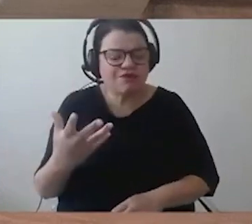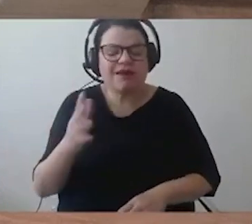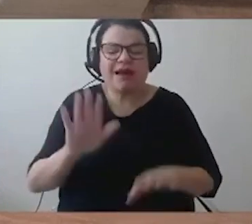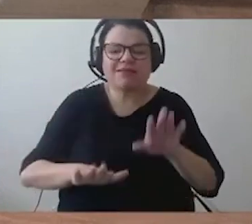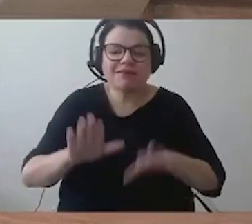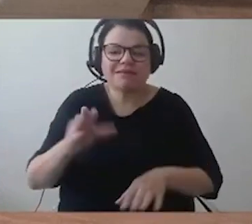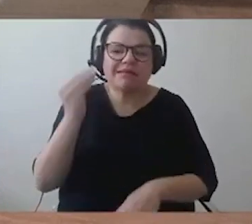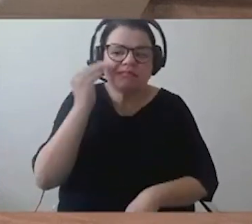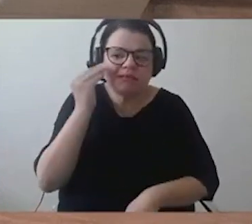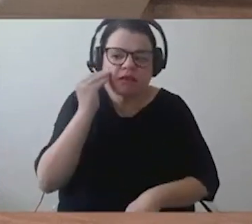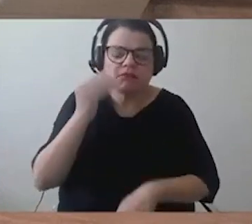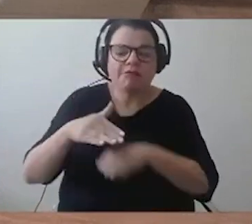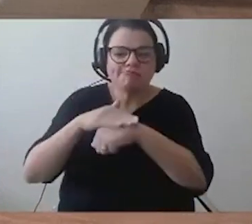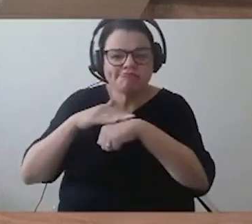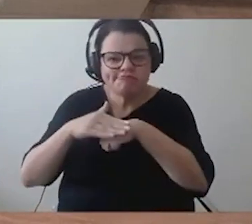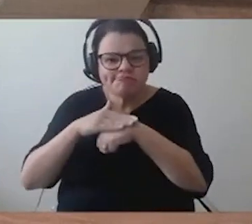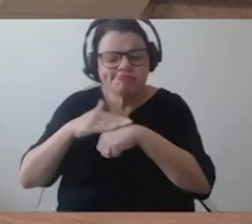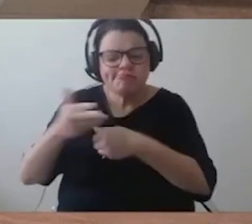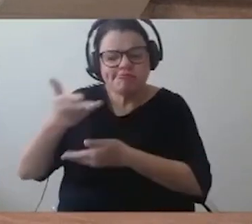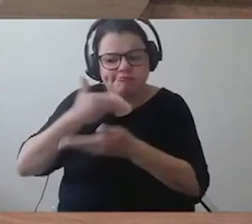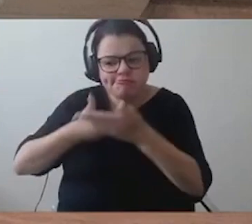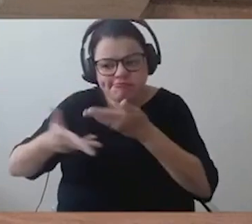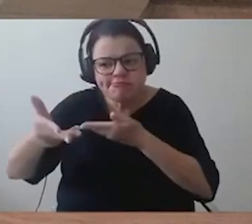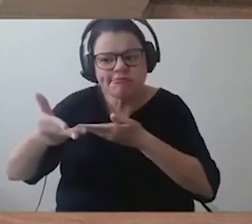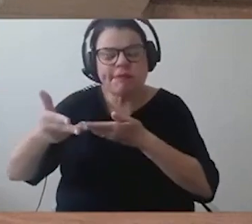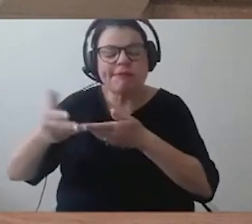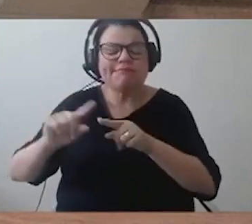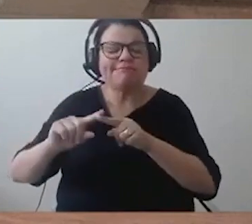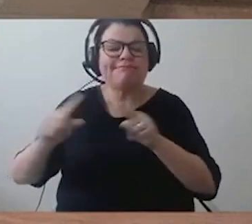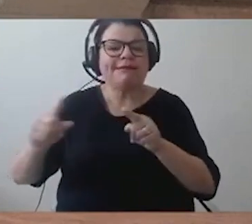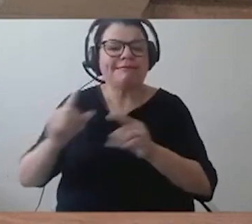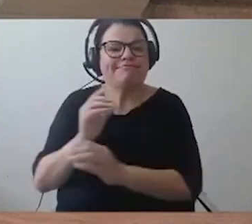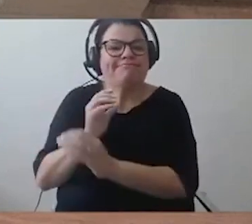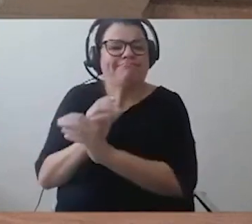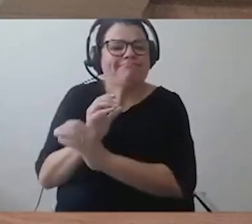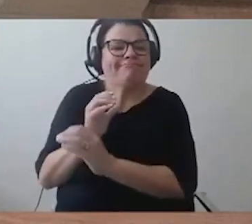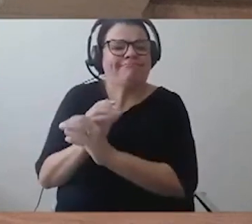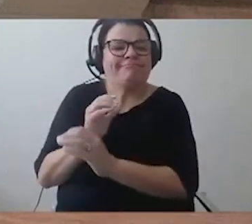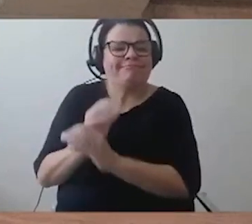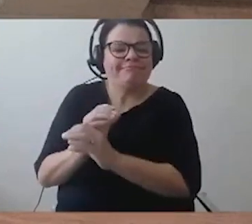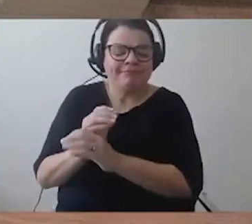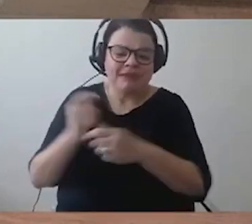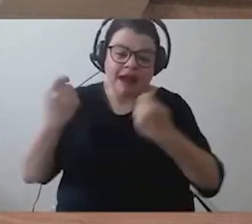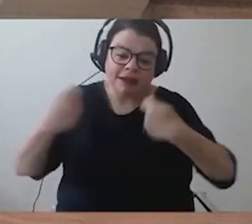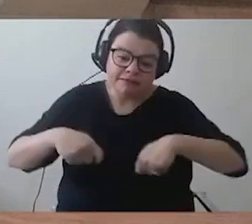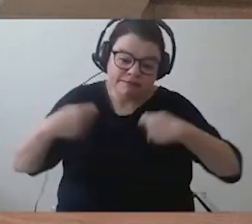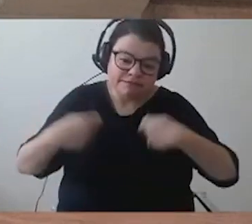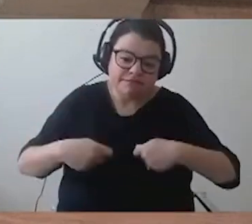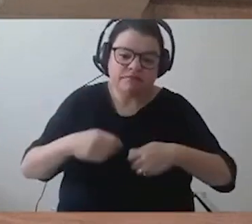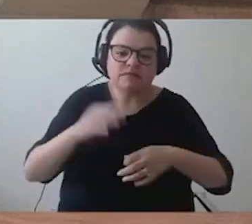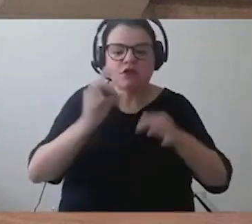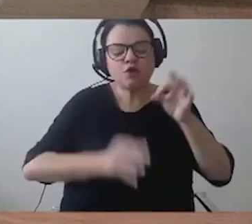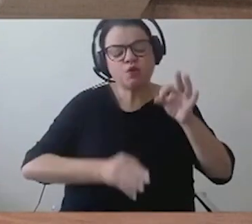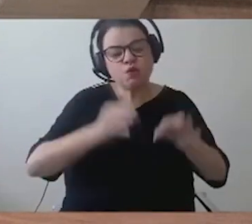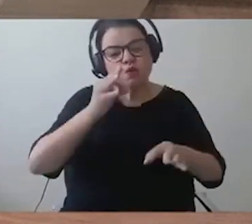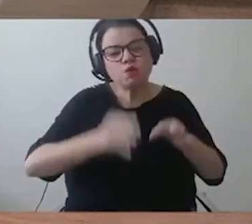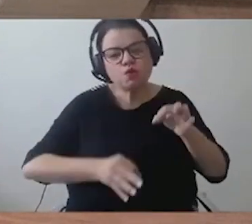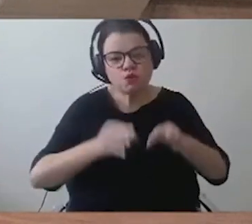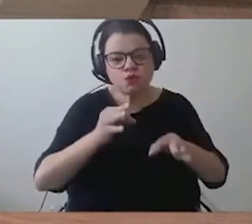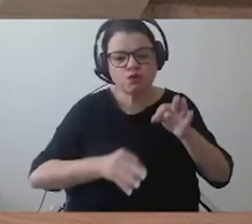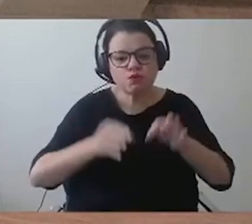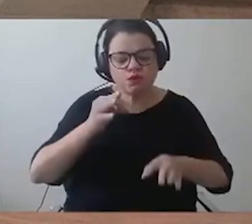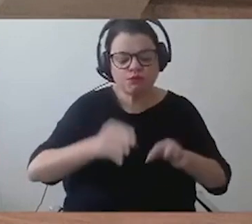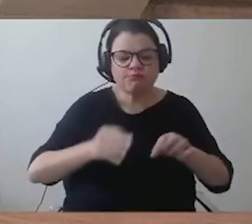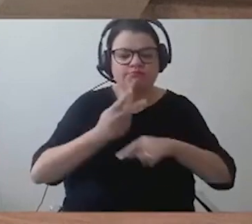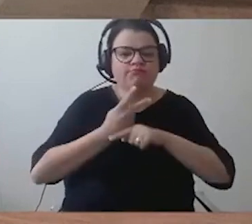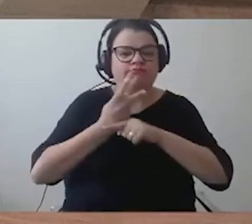maneira numa conversa clara, mas que não conseguiu e que precisa buscar a justiça e que vocês possam continuar